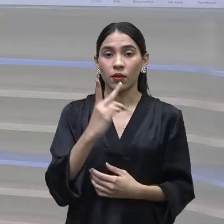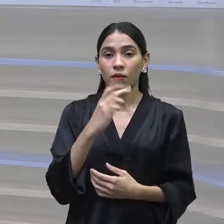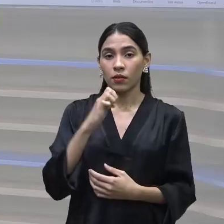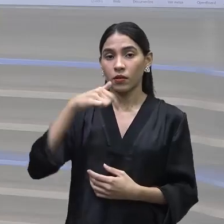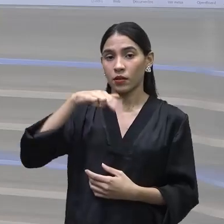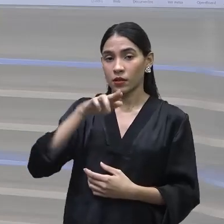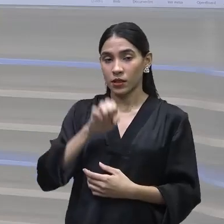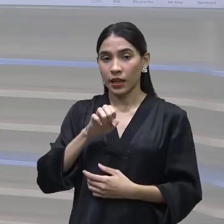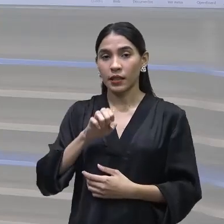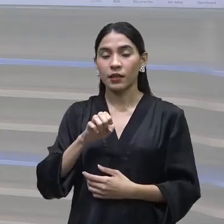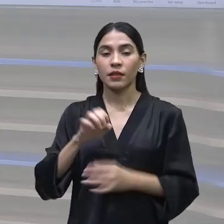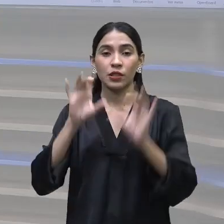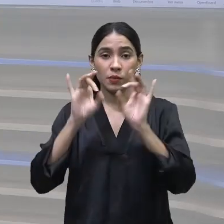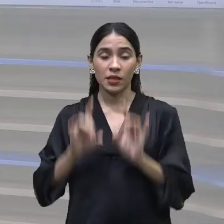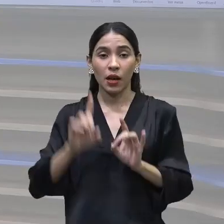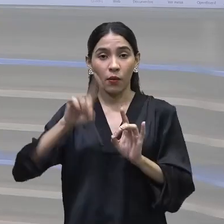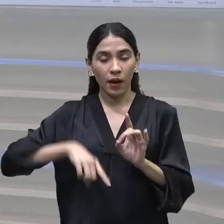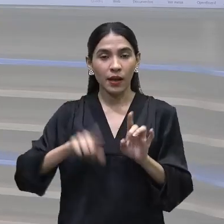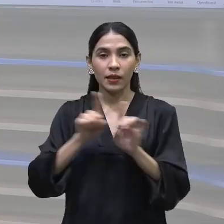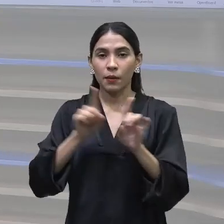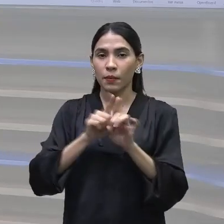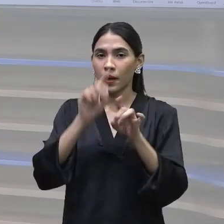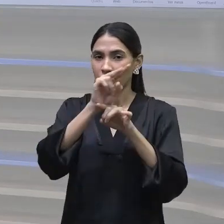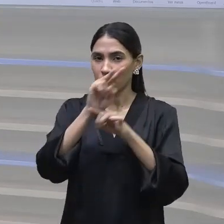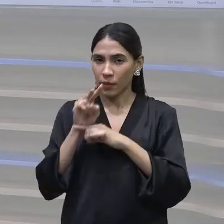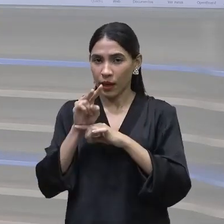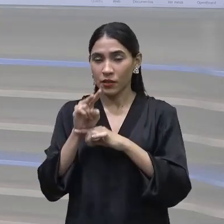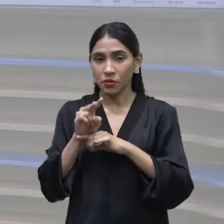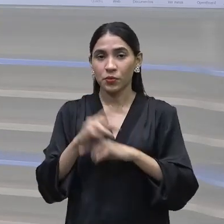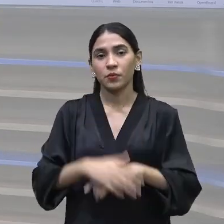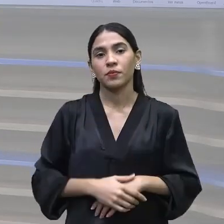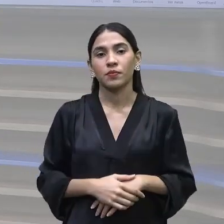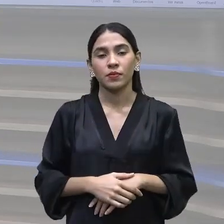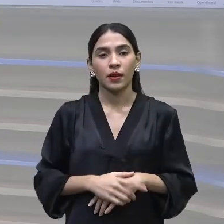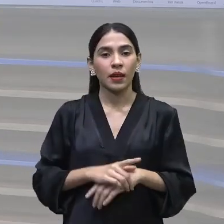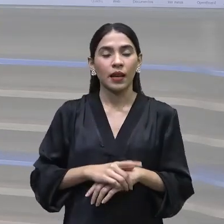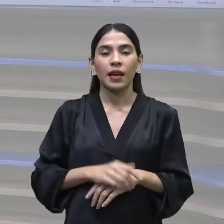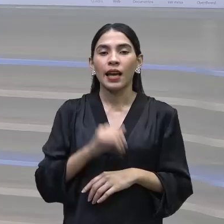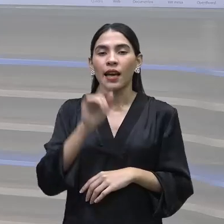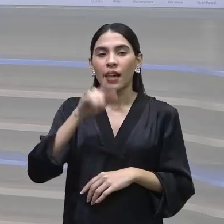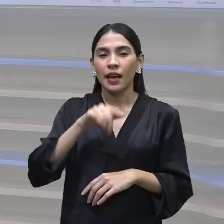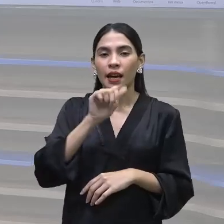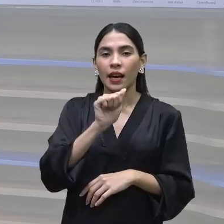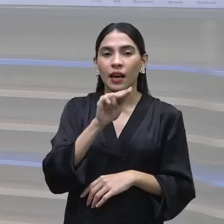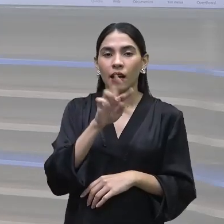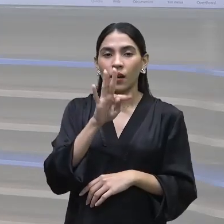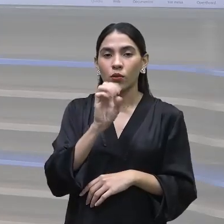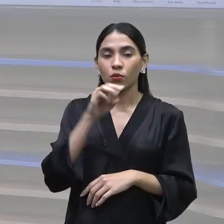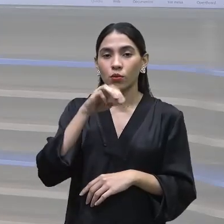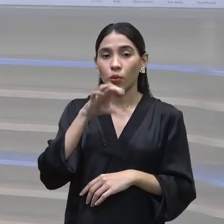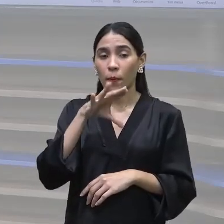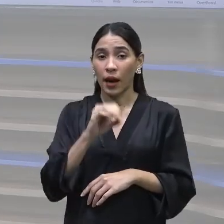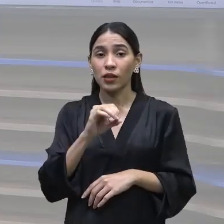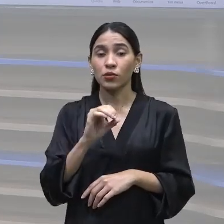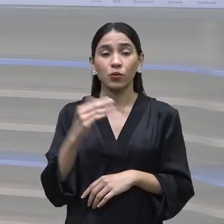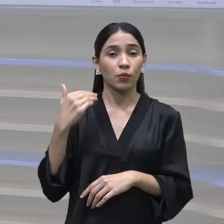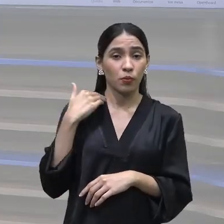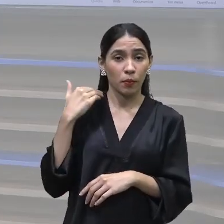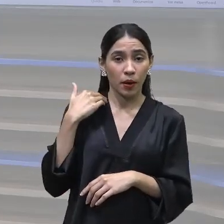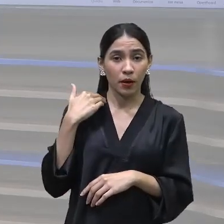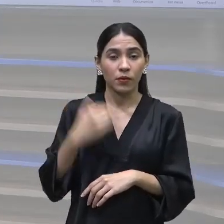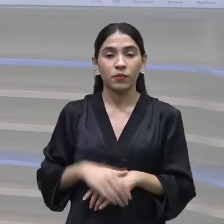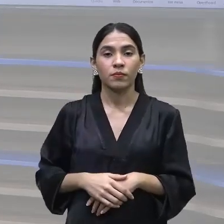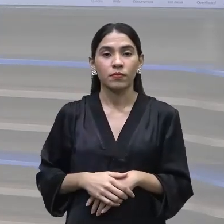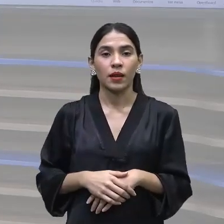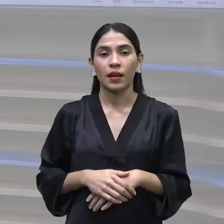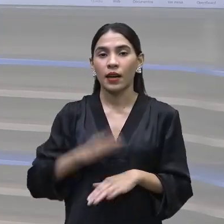um tipo de juros, um tipo de empréstimo, entre aspas, que ele é automático. Em algumas contas também, aí você tem que entrar